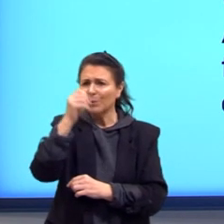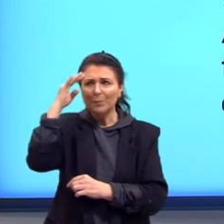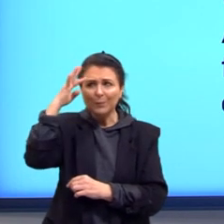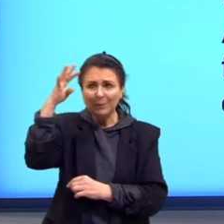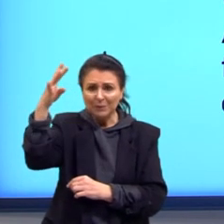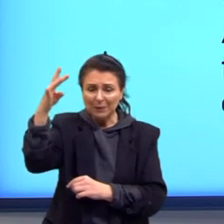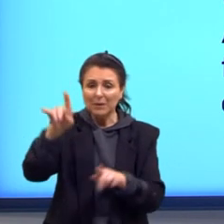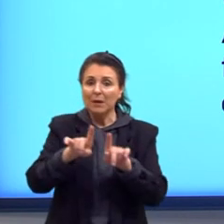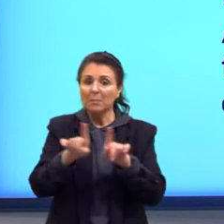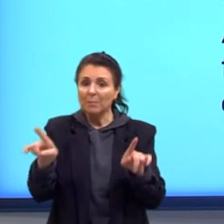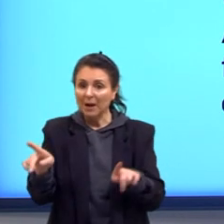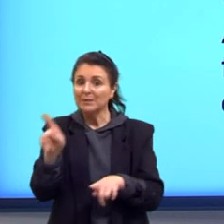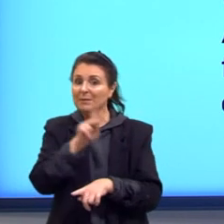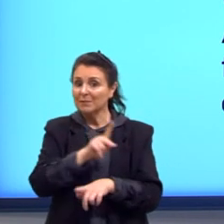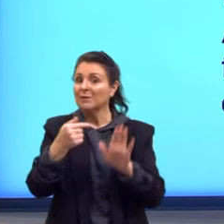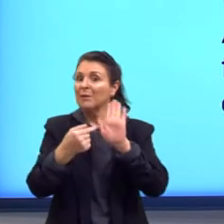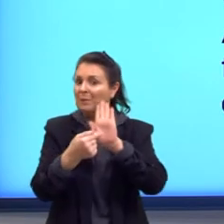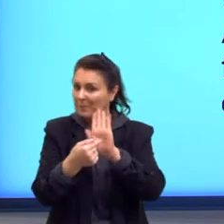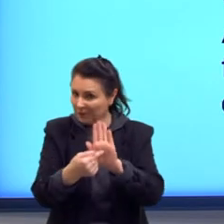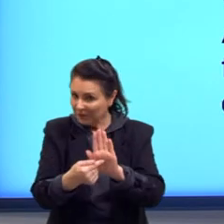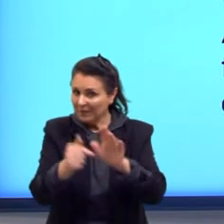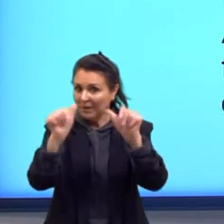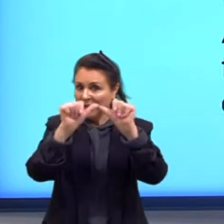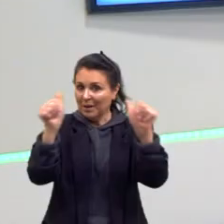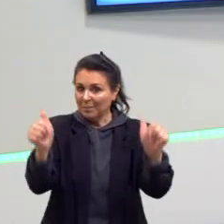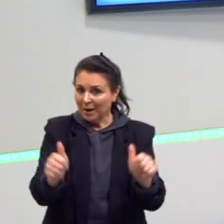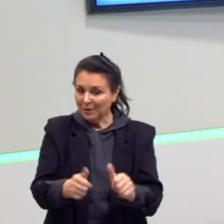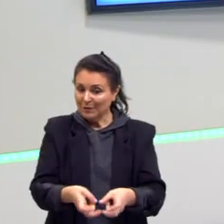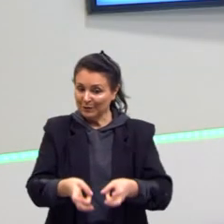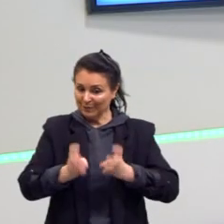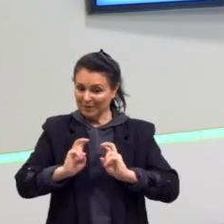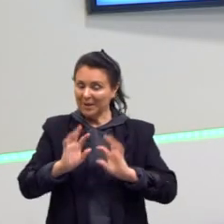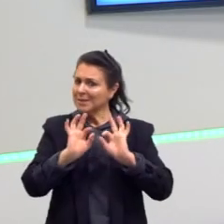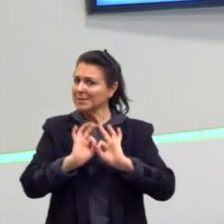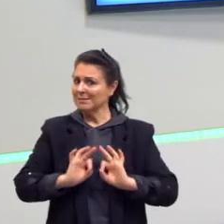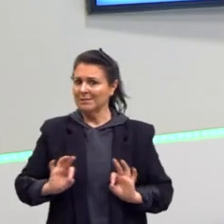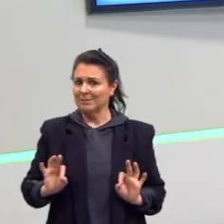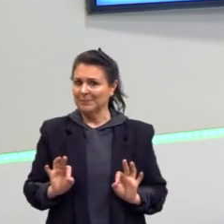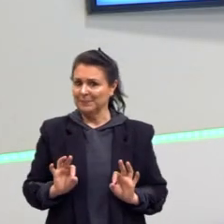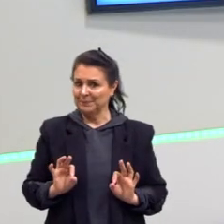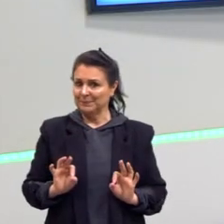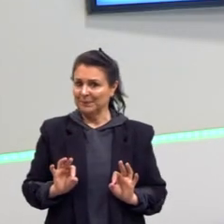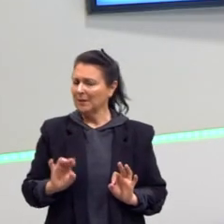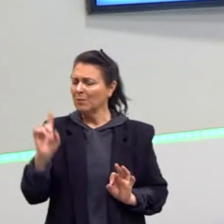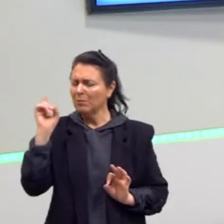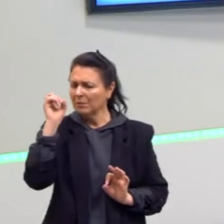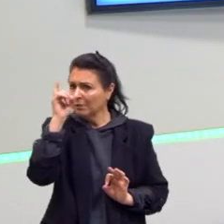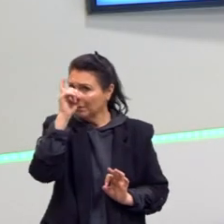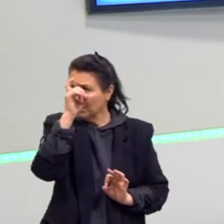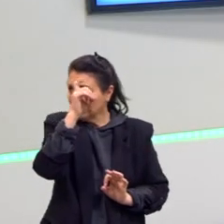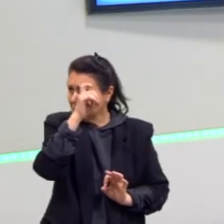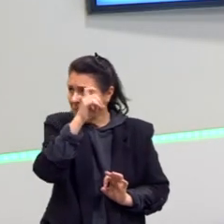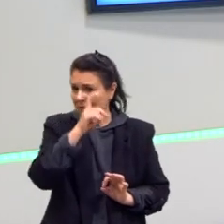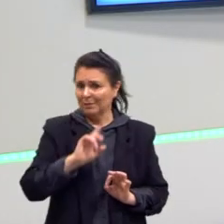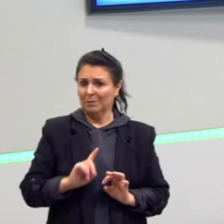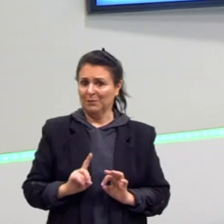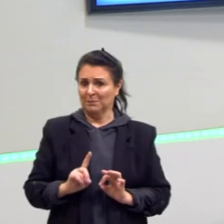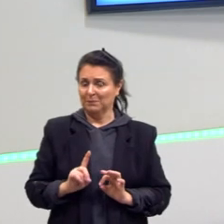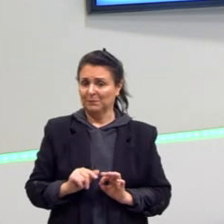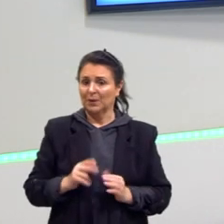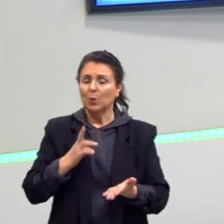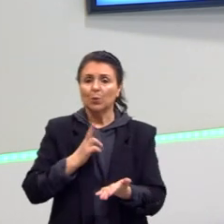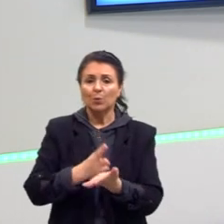visualizar mas quando colocar a imagem para vocês vocês vão ver que é bem simples tá não é tão difícil quanto parece